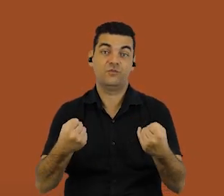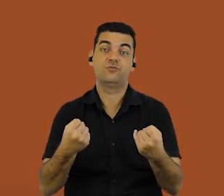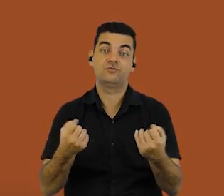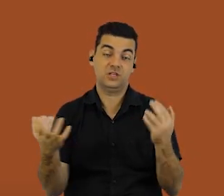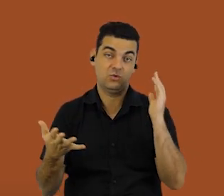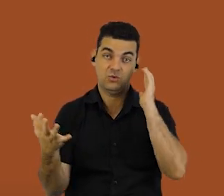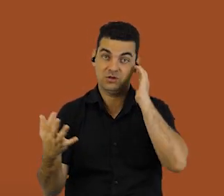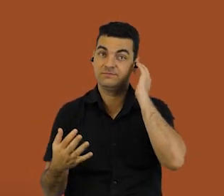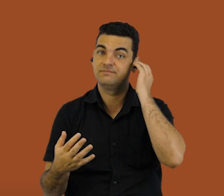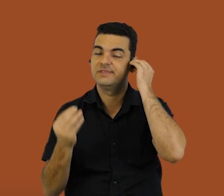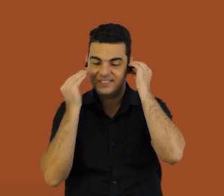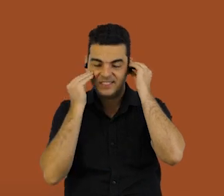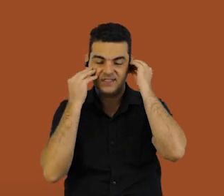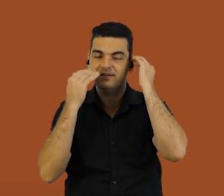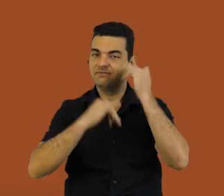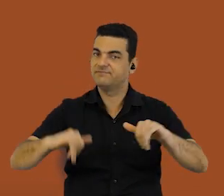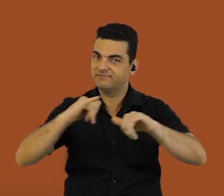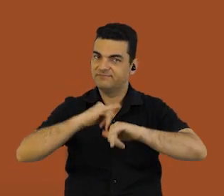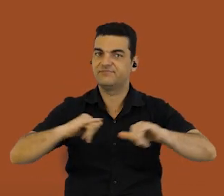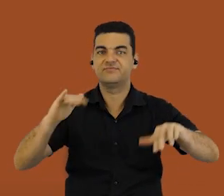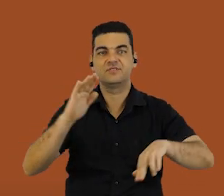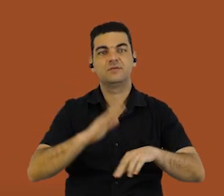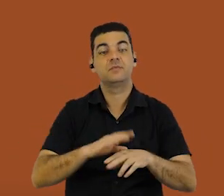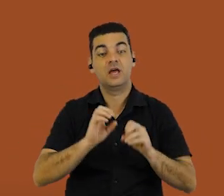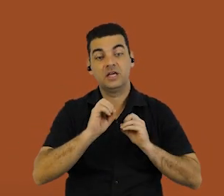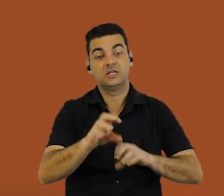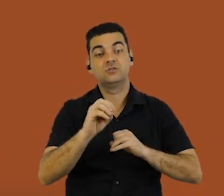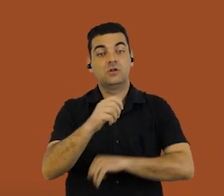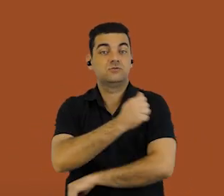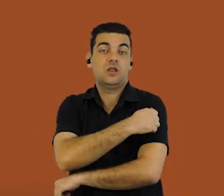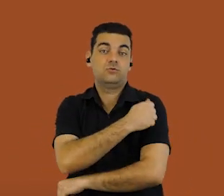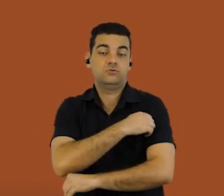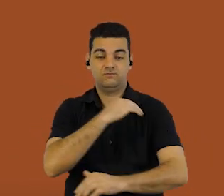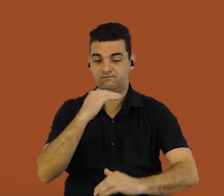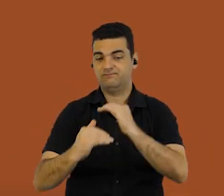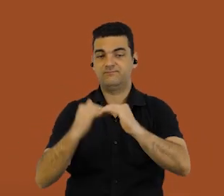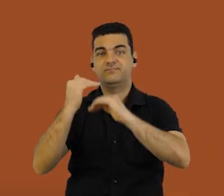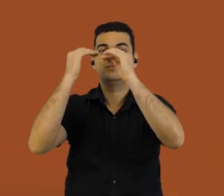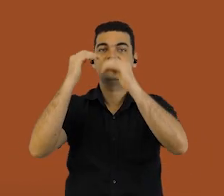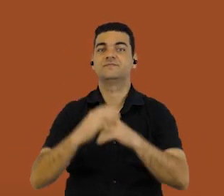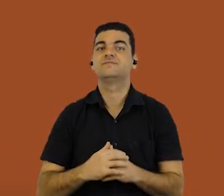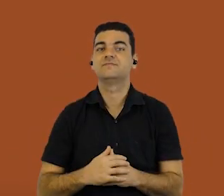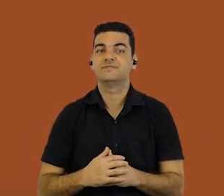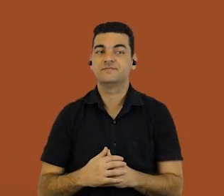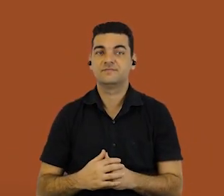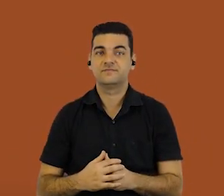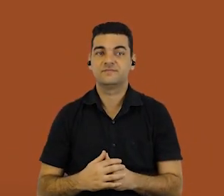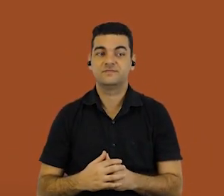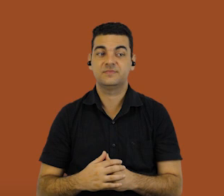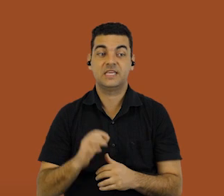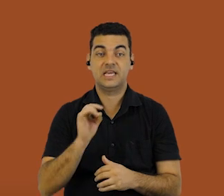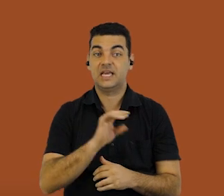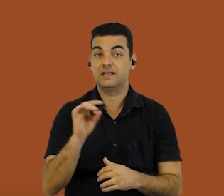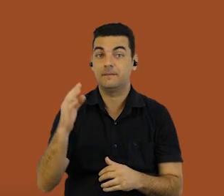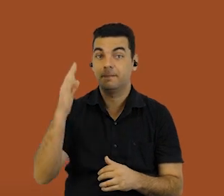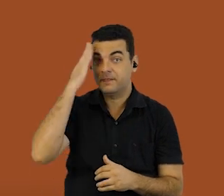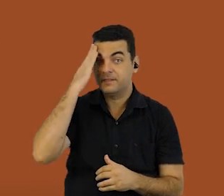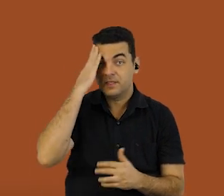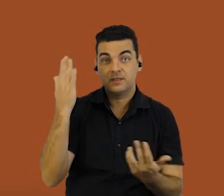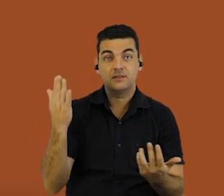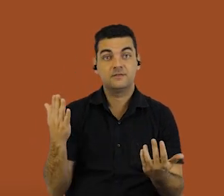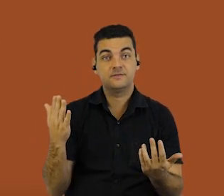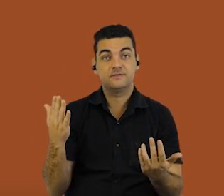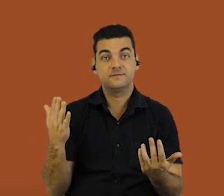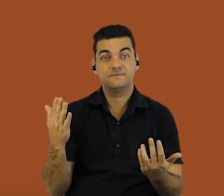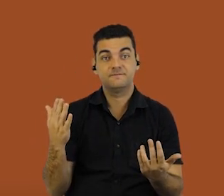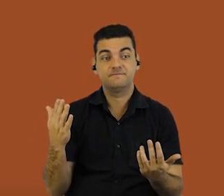pouco, dar um pouco de informação e contribuir para que as pessoas têm possibilidades, né? Eu acho que a gente